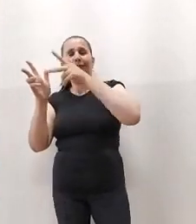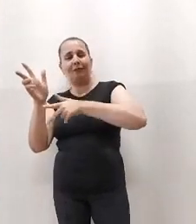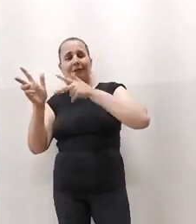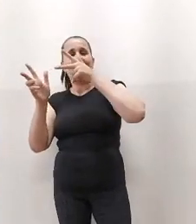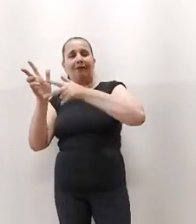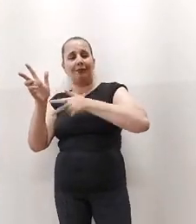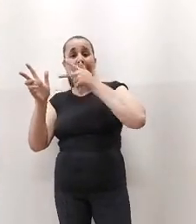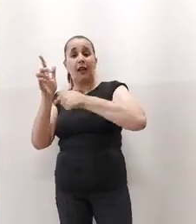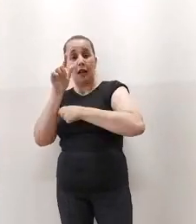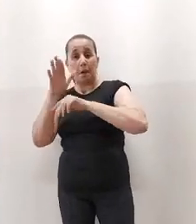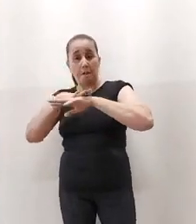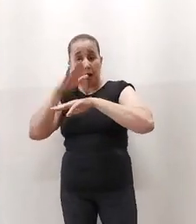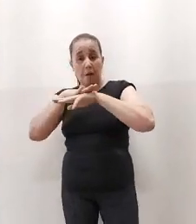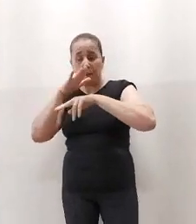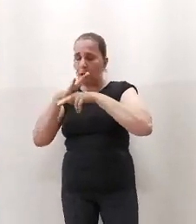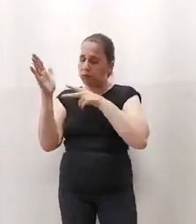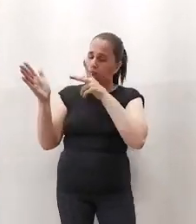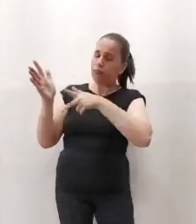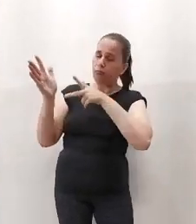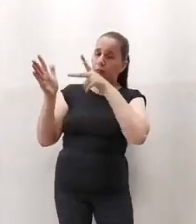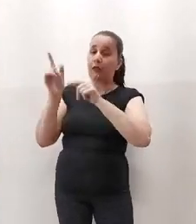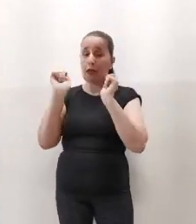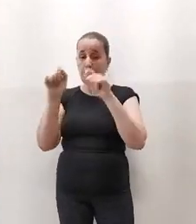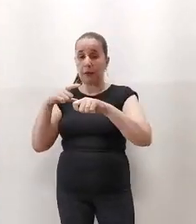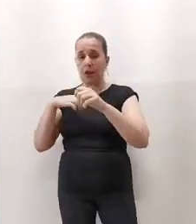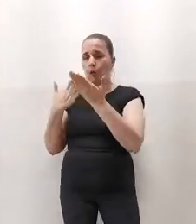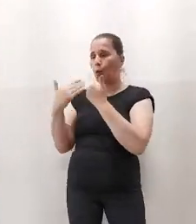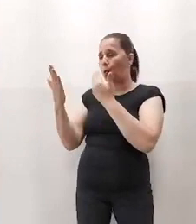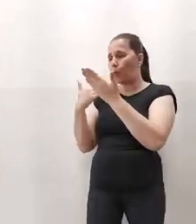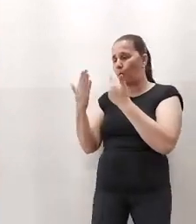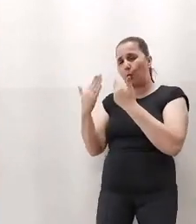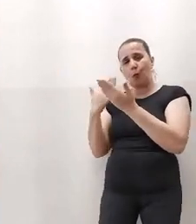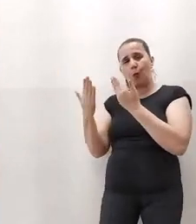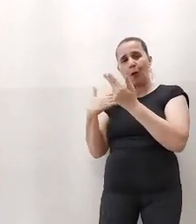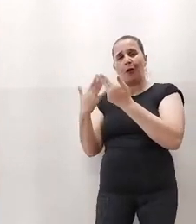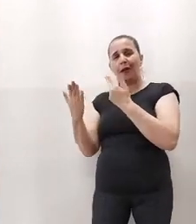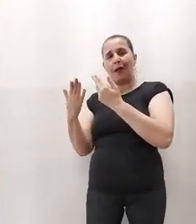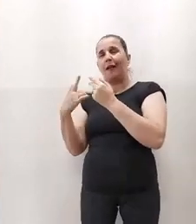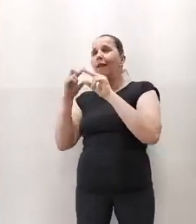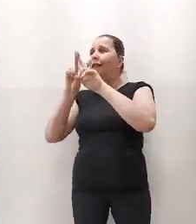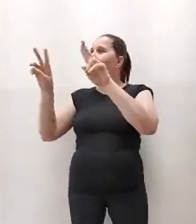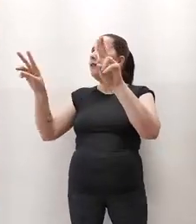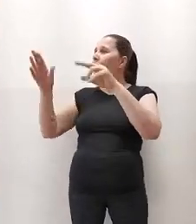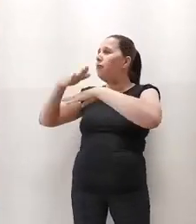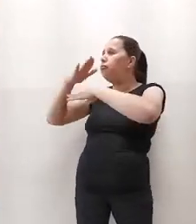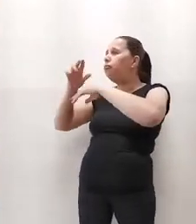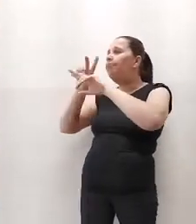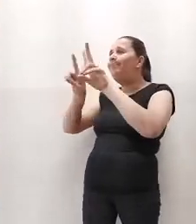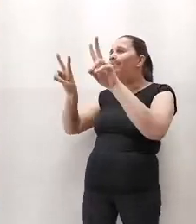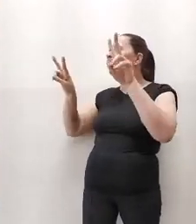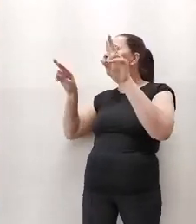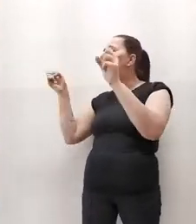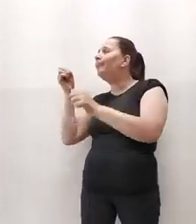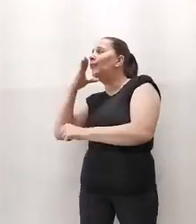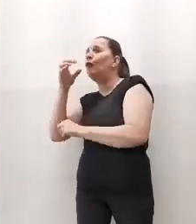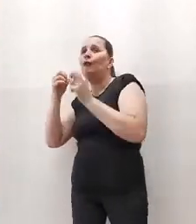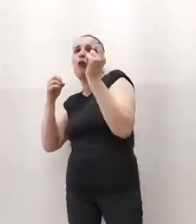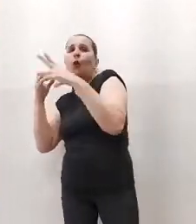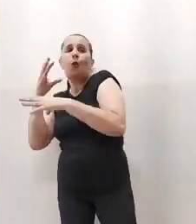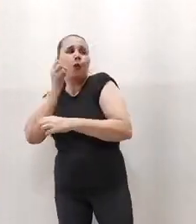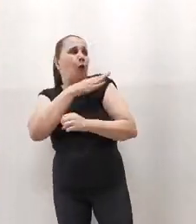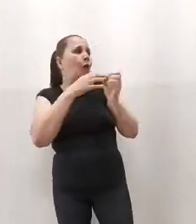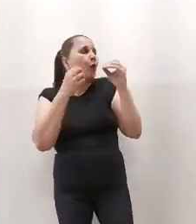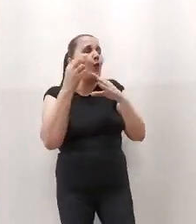cada vez mais, e você tem a possibilidade de conversar com pessoas novas, ver paisagens novas, ter sensações novas